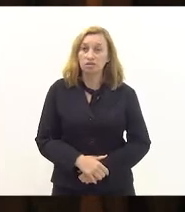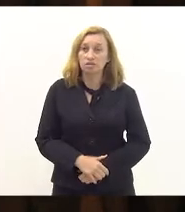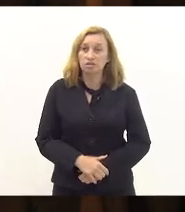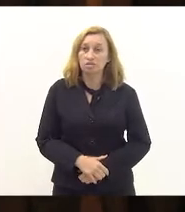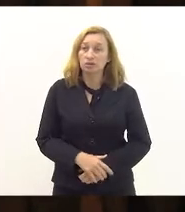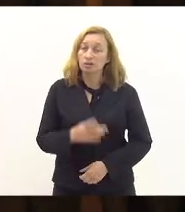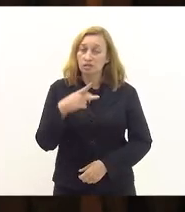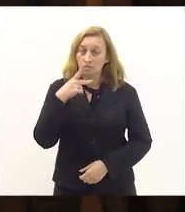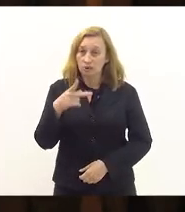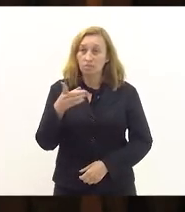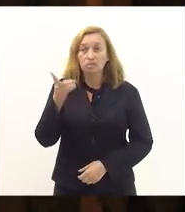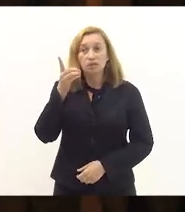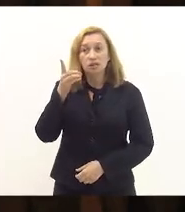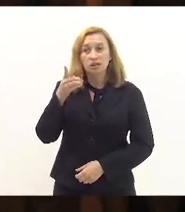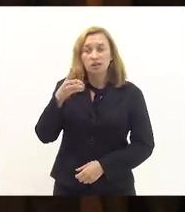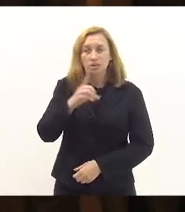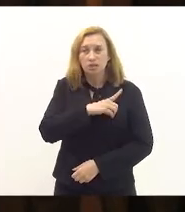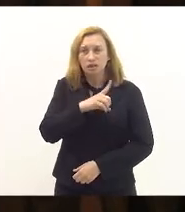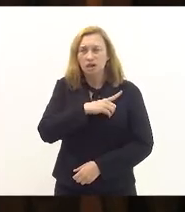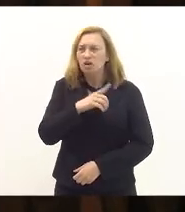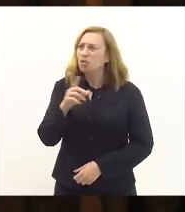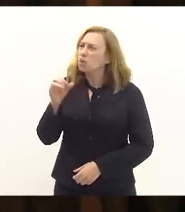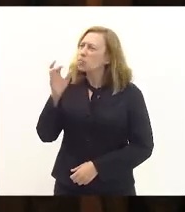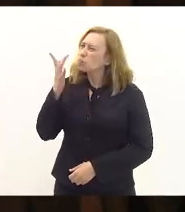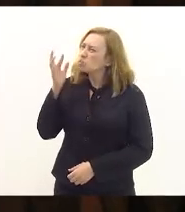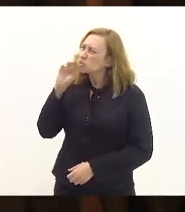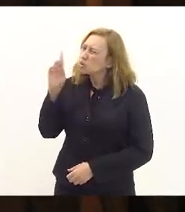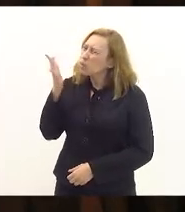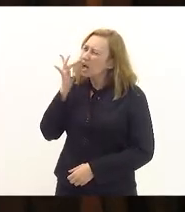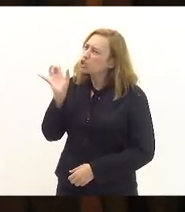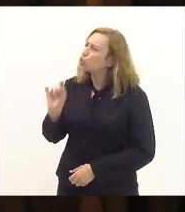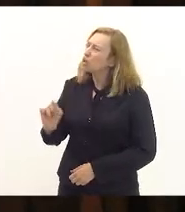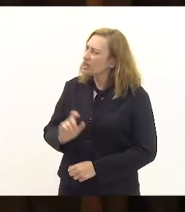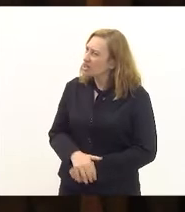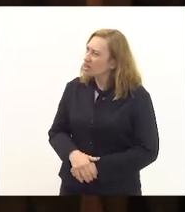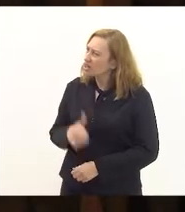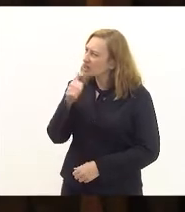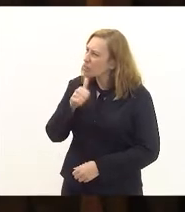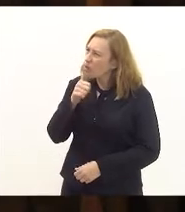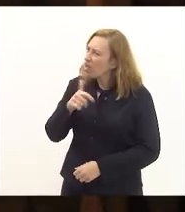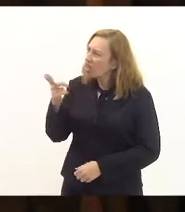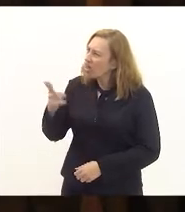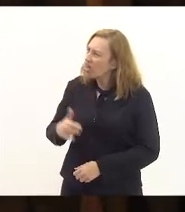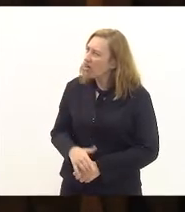e disse para o delegado, o senhor acha o quê? Que